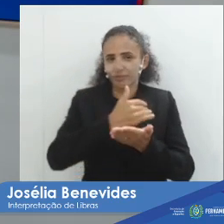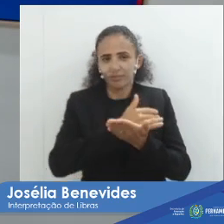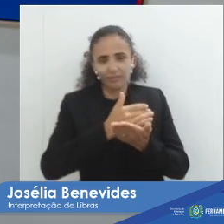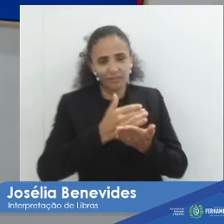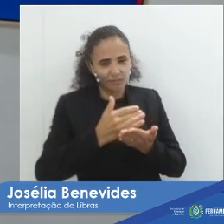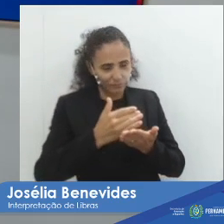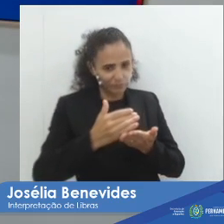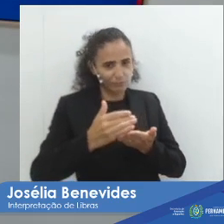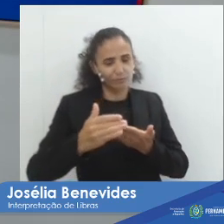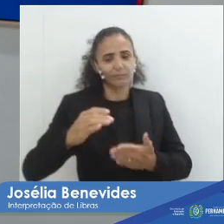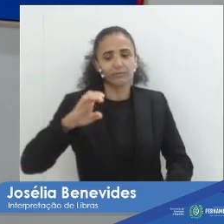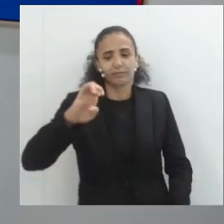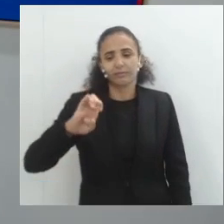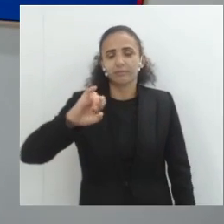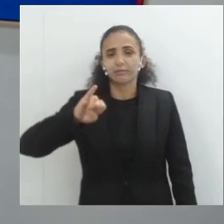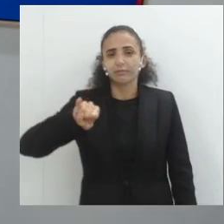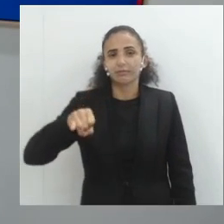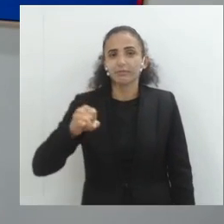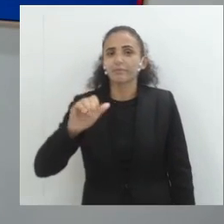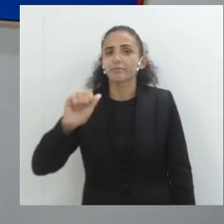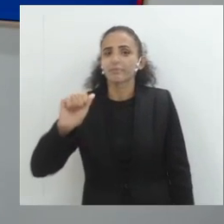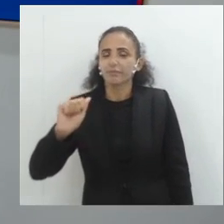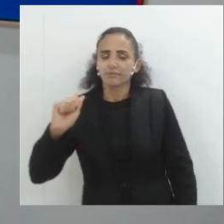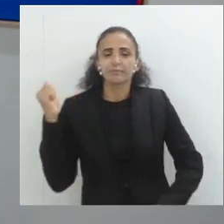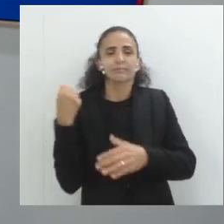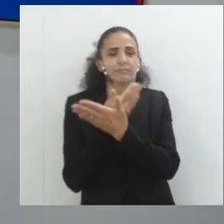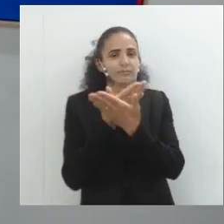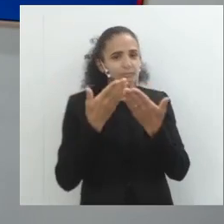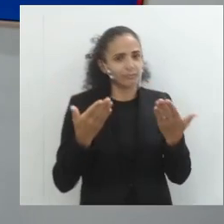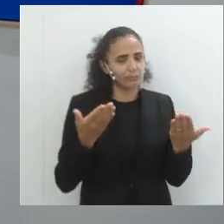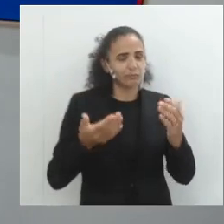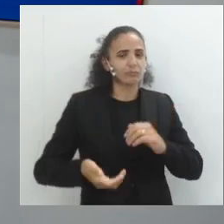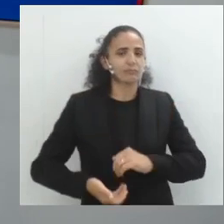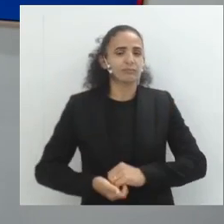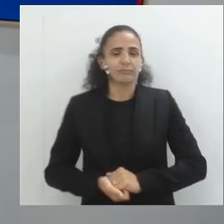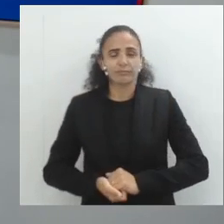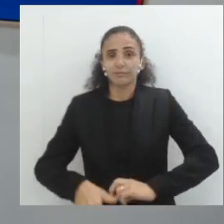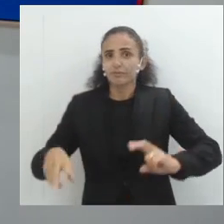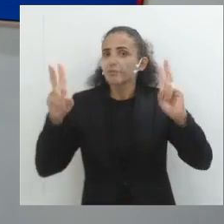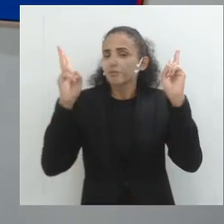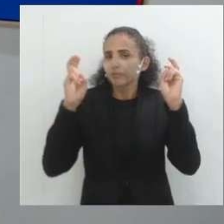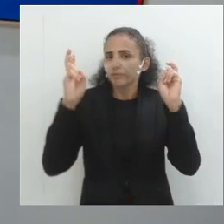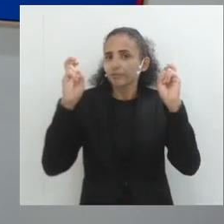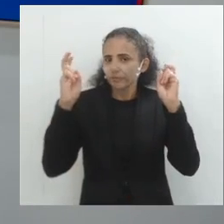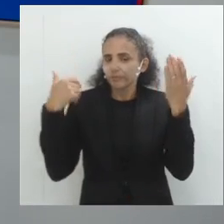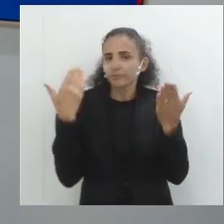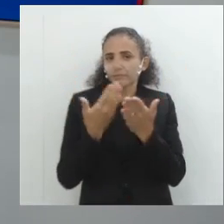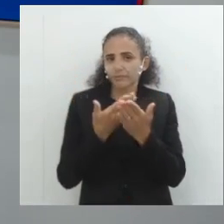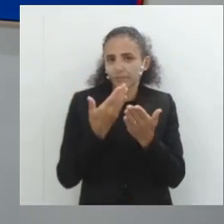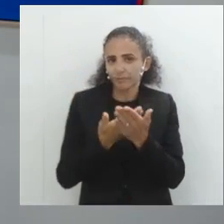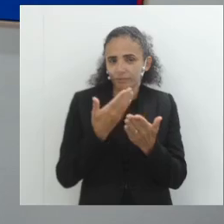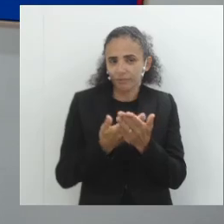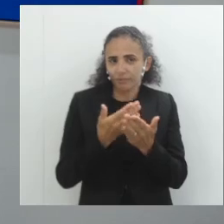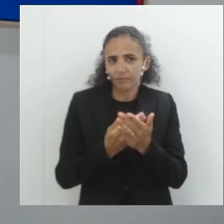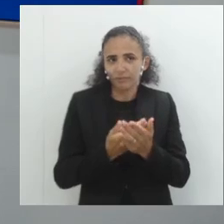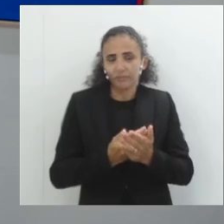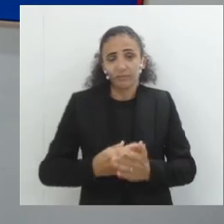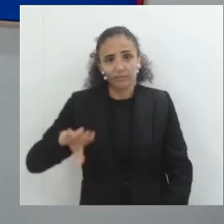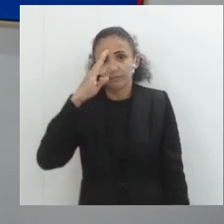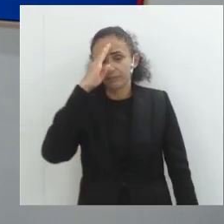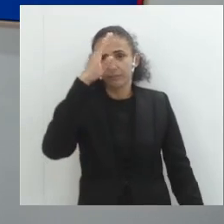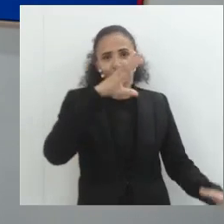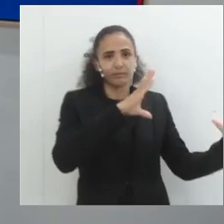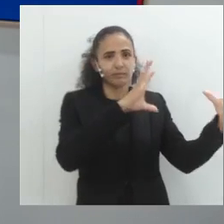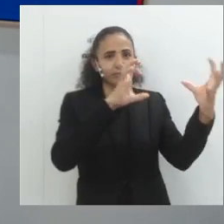terceiro módulo da Educação de Jovens e Adultos para o Ensino Médio. O tema da aula de hoje, a nossa aula de hoje, são os